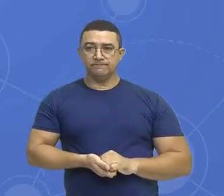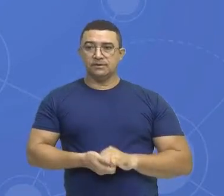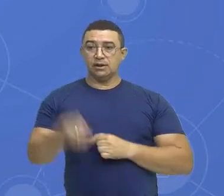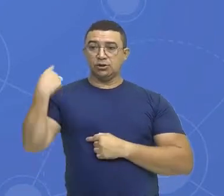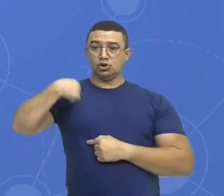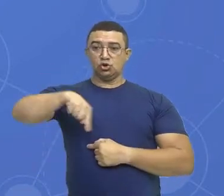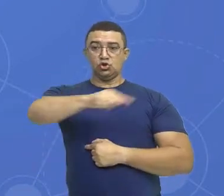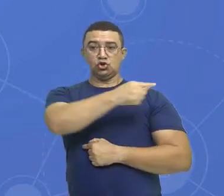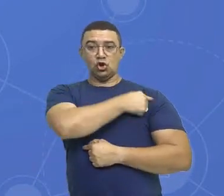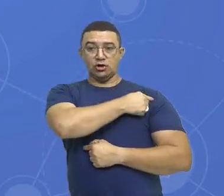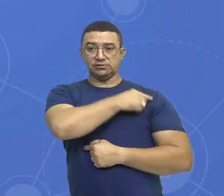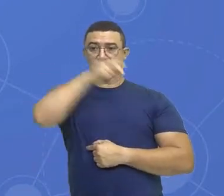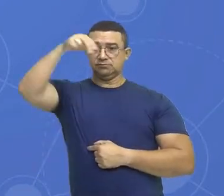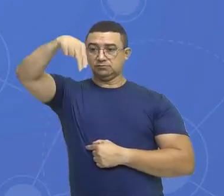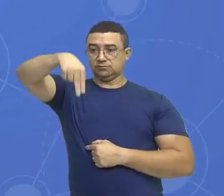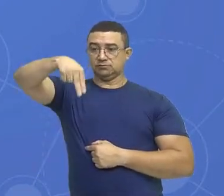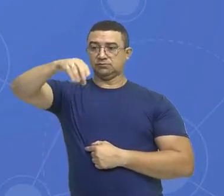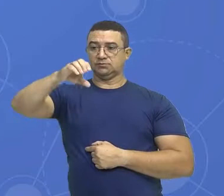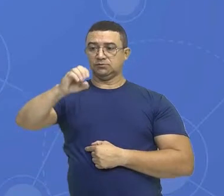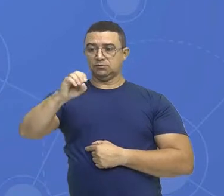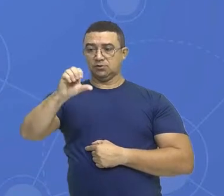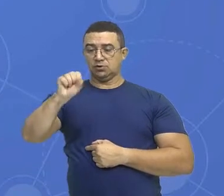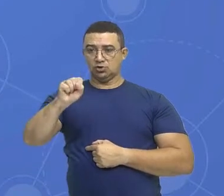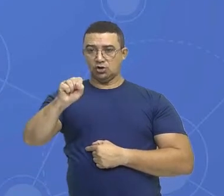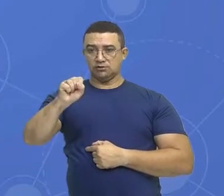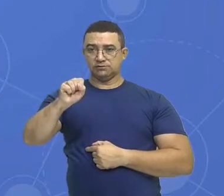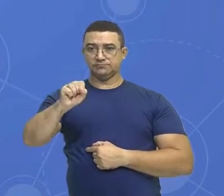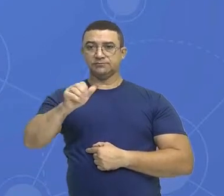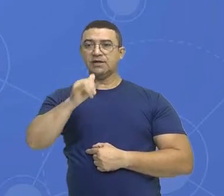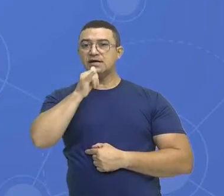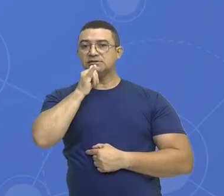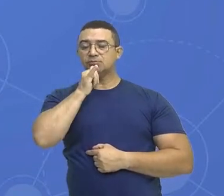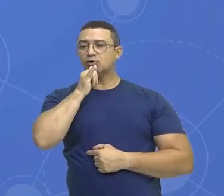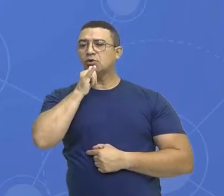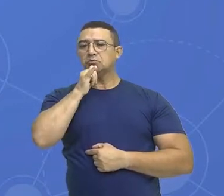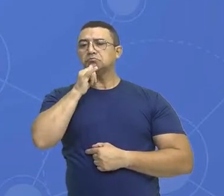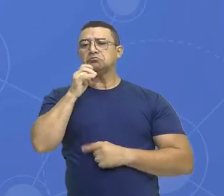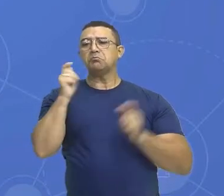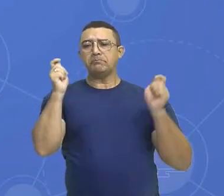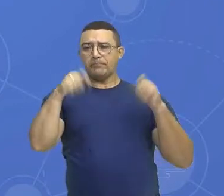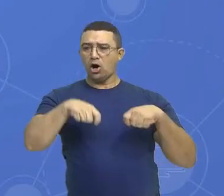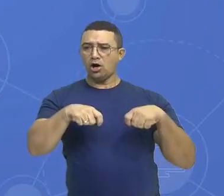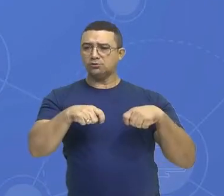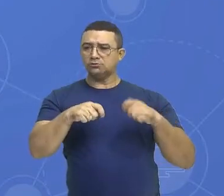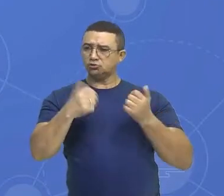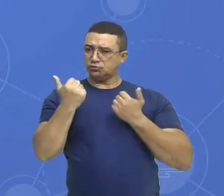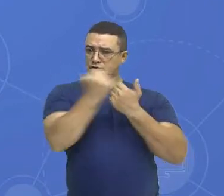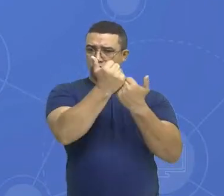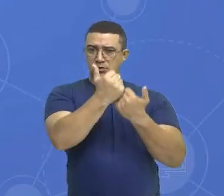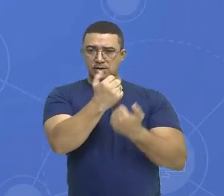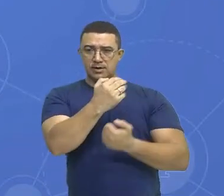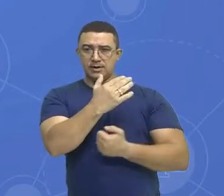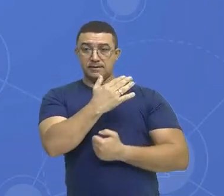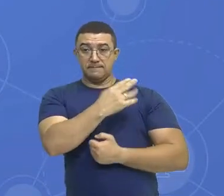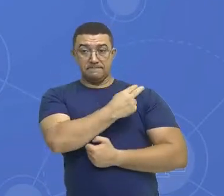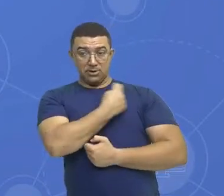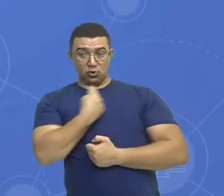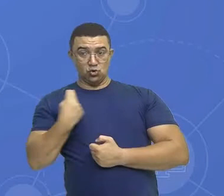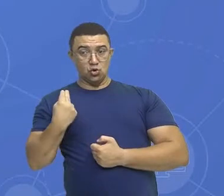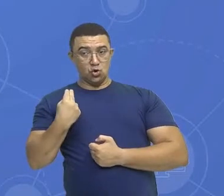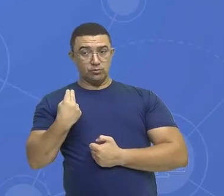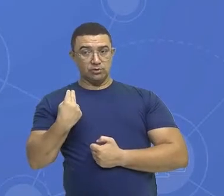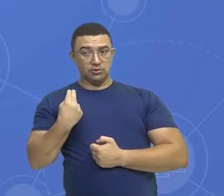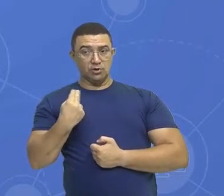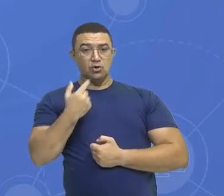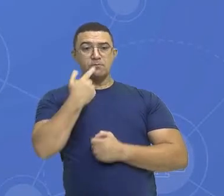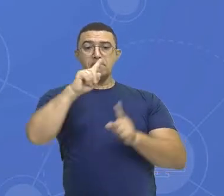né, vamos colocar nós aqui, eu posso substituir o meu nome e o nome de uma outra pessoa. Veja, eu não estou utilizando o pronome